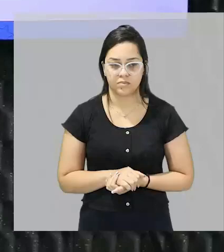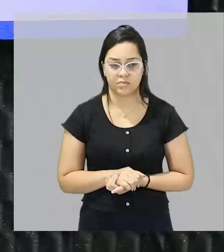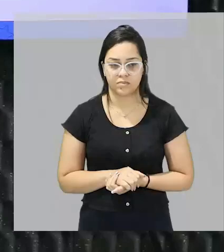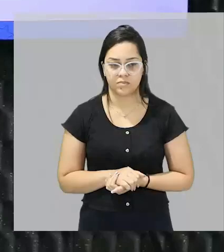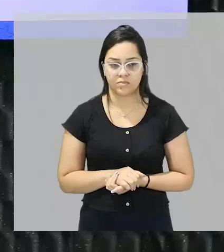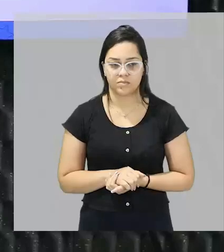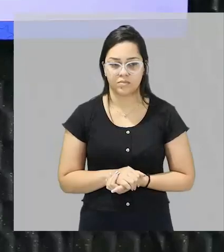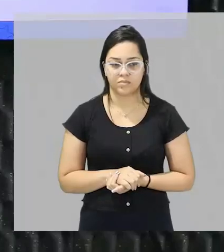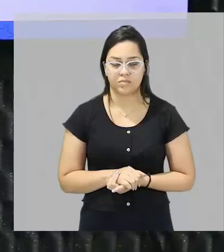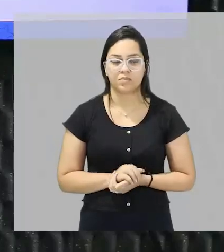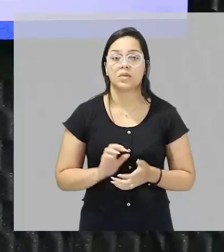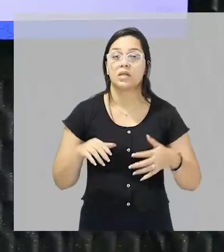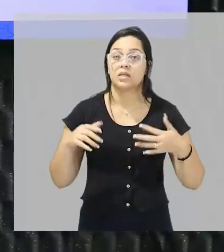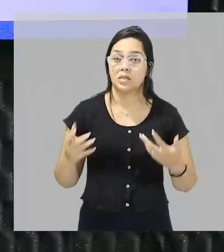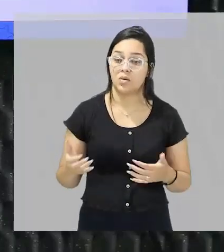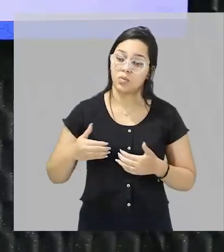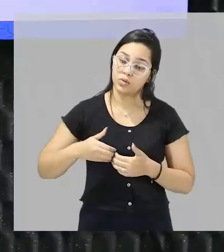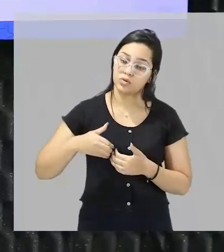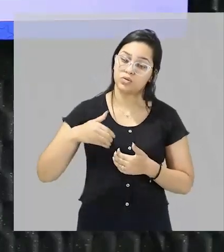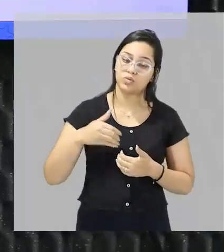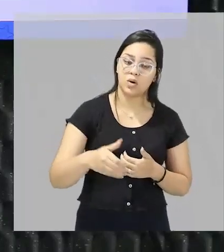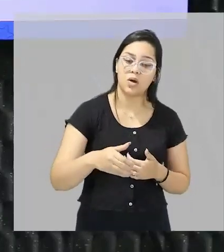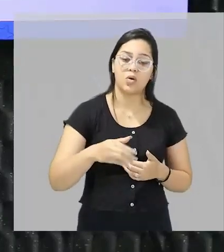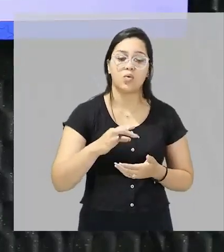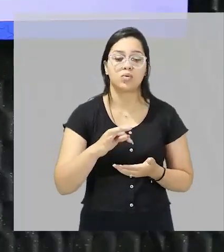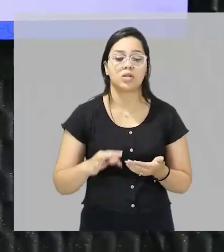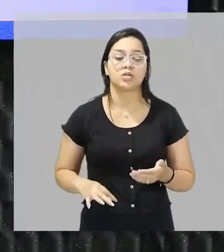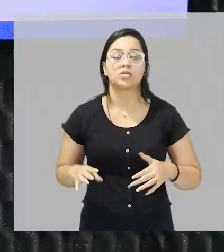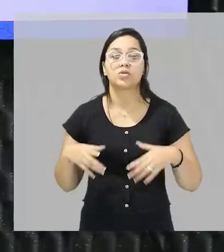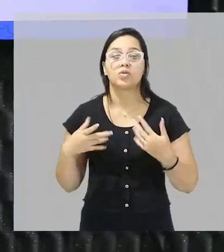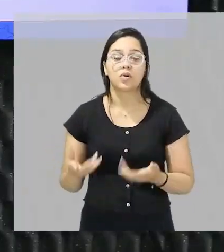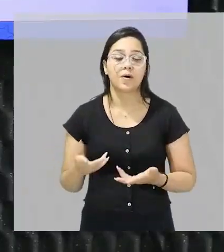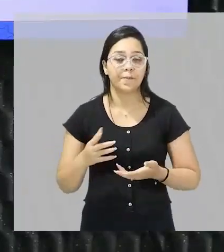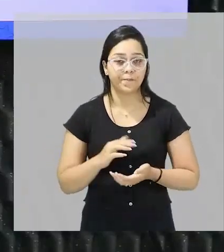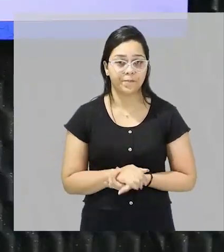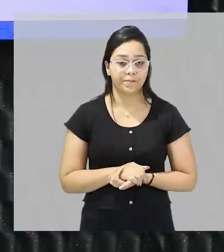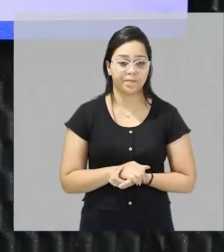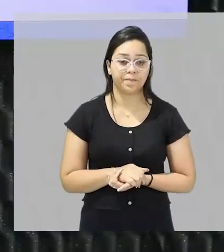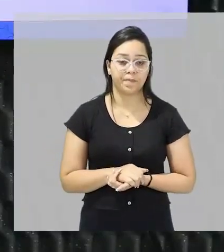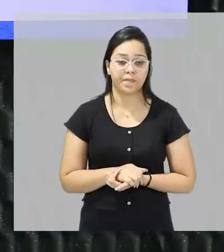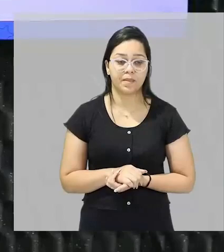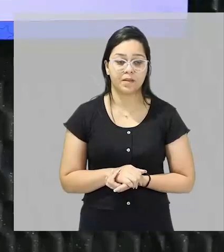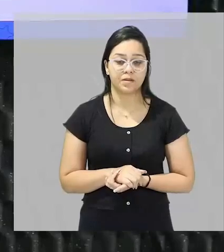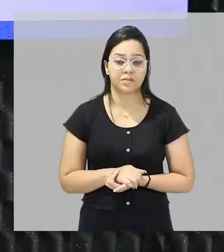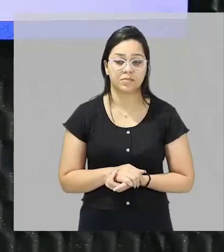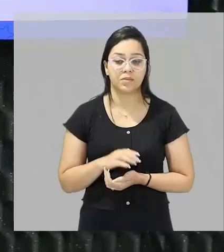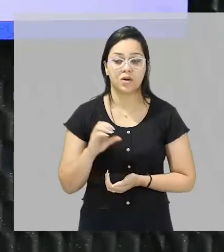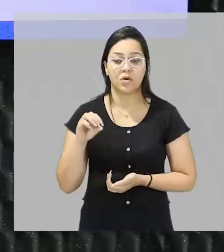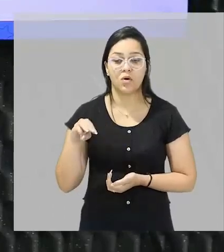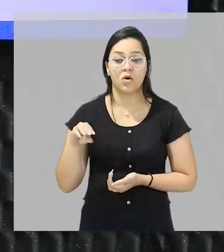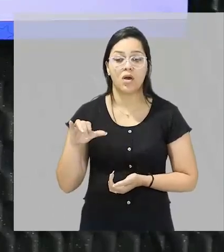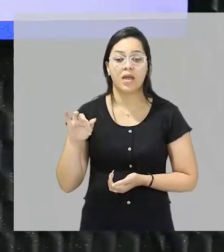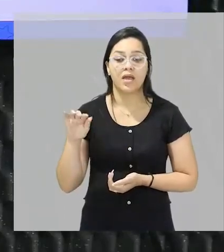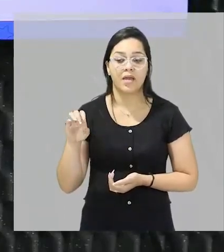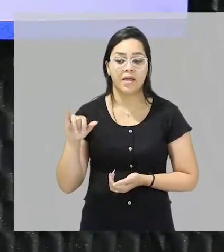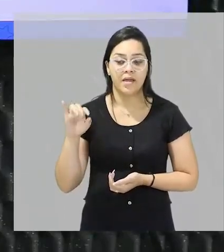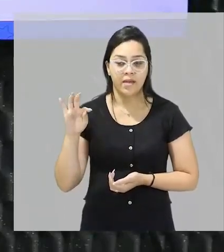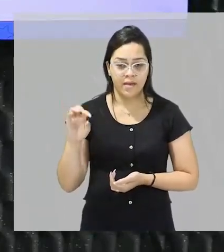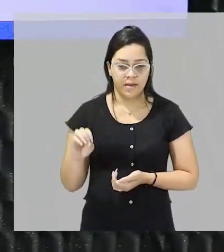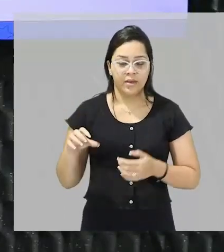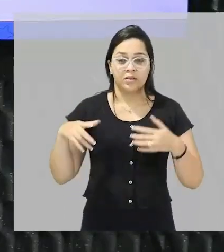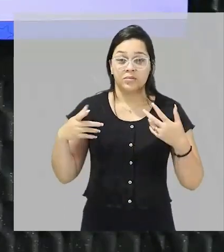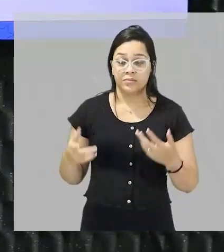pertencimento. Então, para ela continuar o texto, ela escolheu qual elemento coesivo? Com efeito. Então, de acordo com